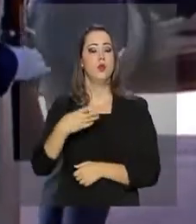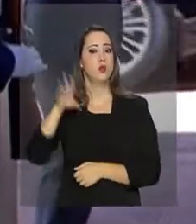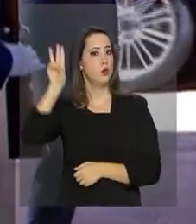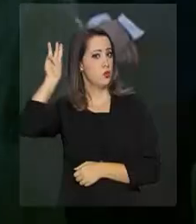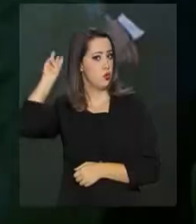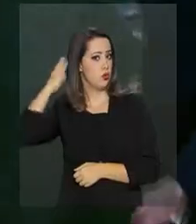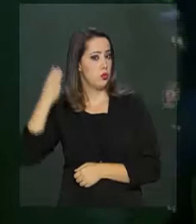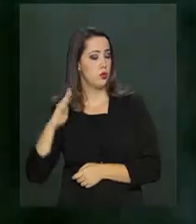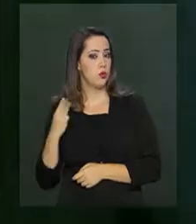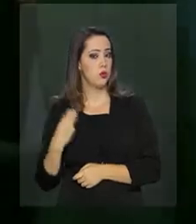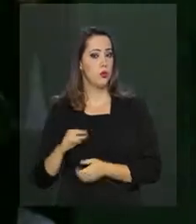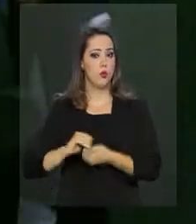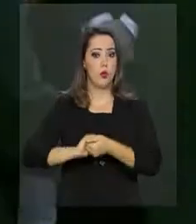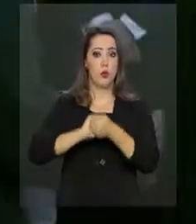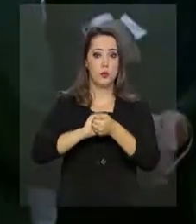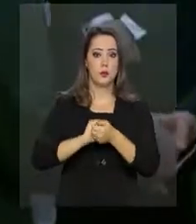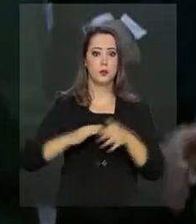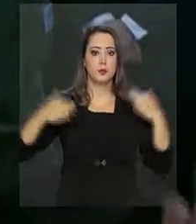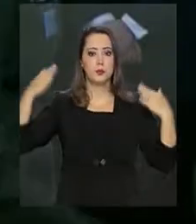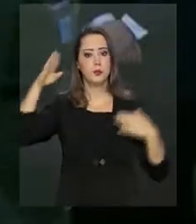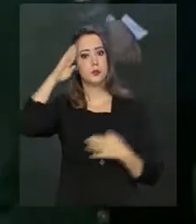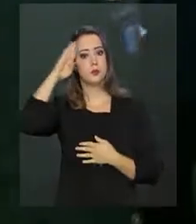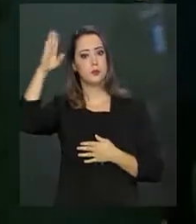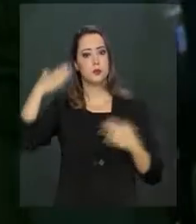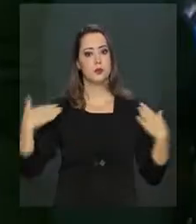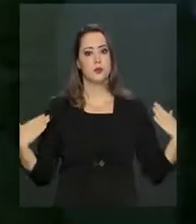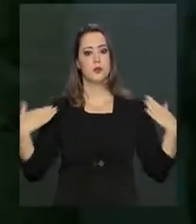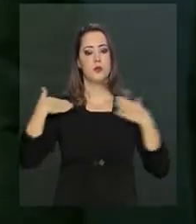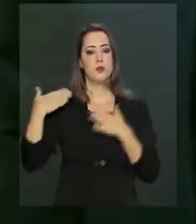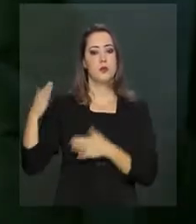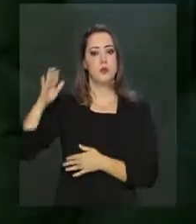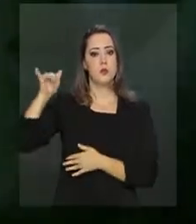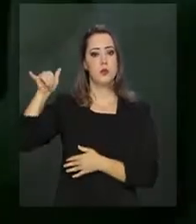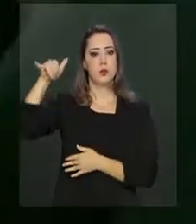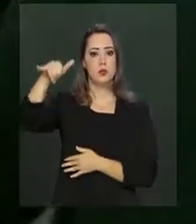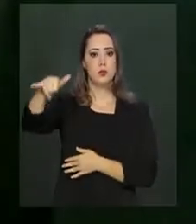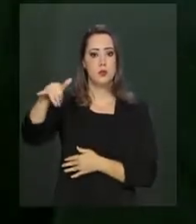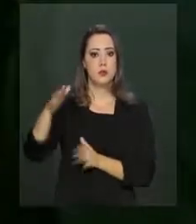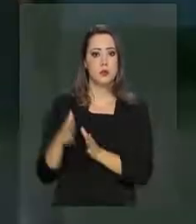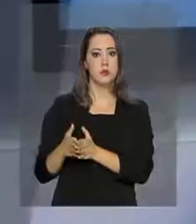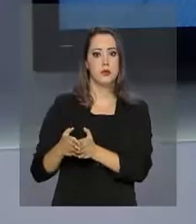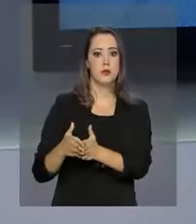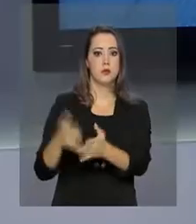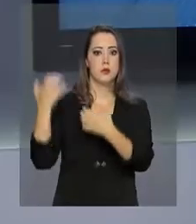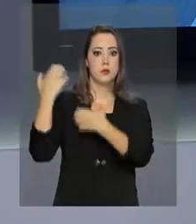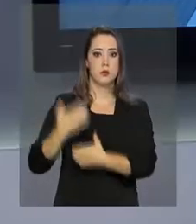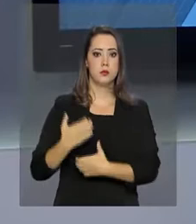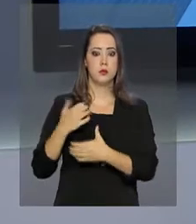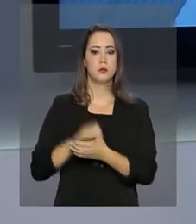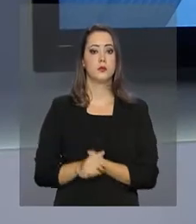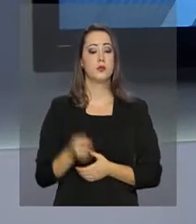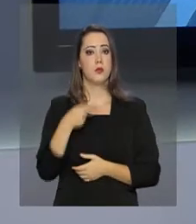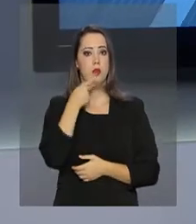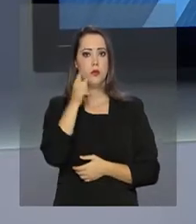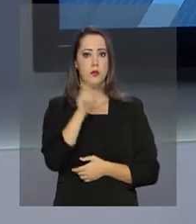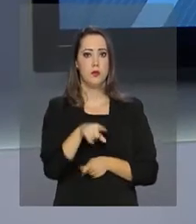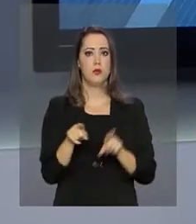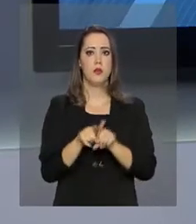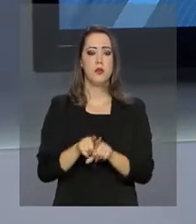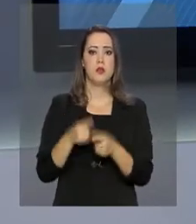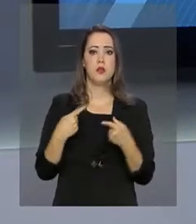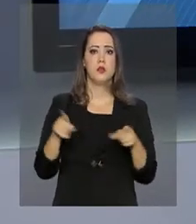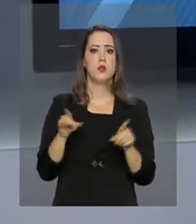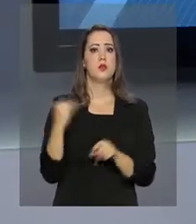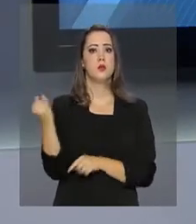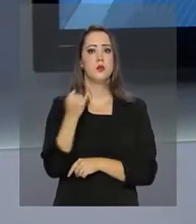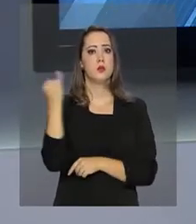os cumprimentos de fim de ano dos oficiais generais da Marinha, Exército e Aeronáutica. Em seu discurso, o presidente destacou o